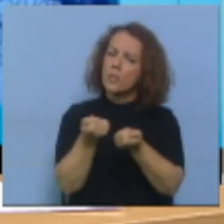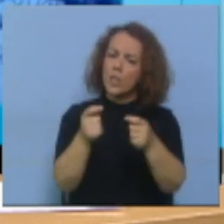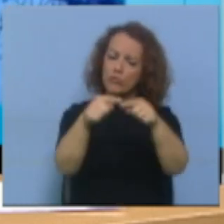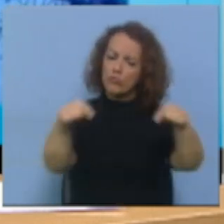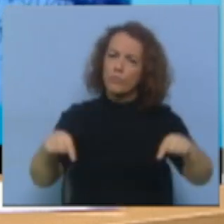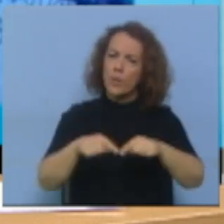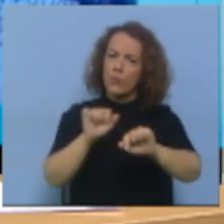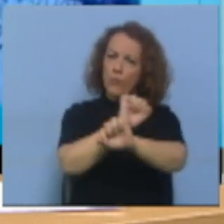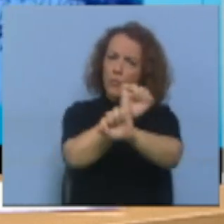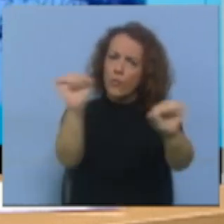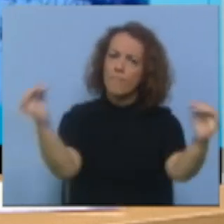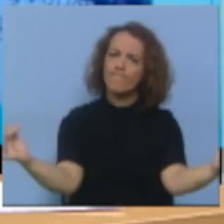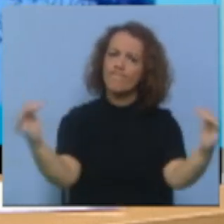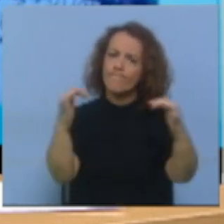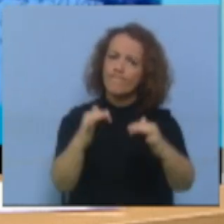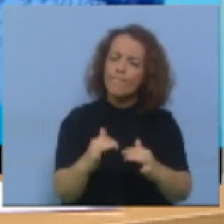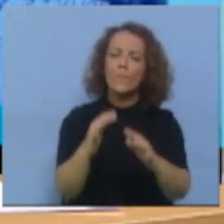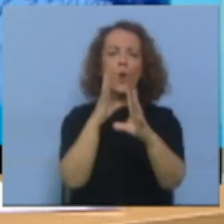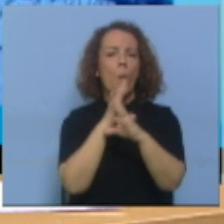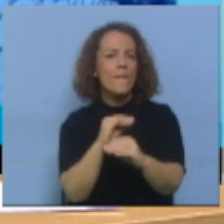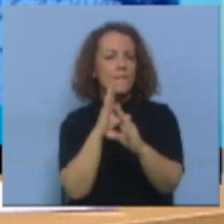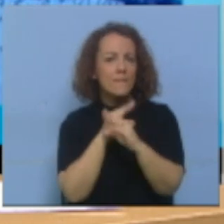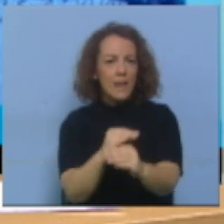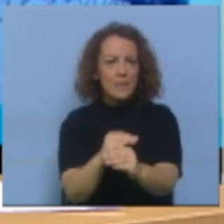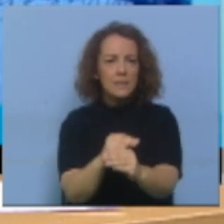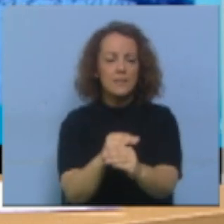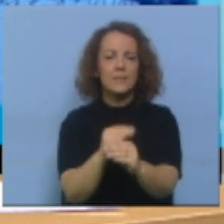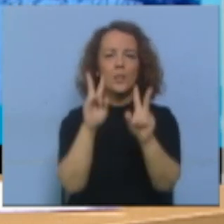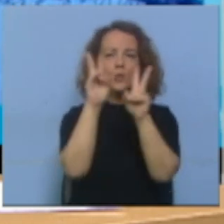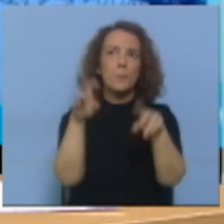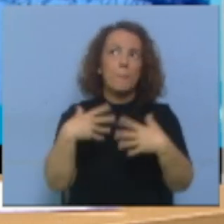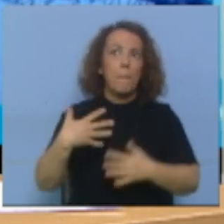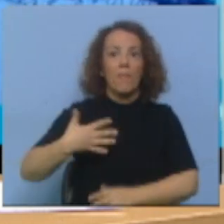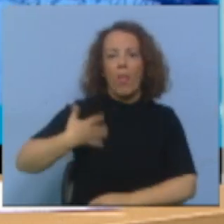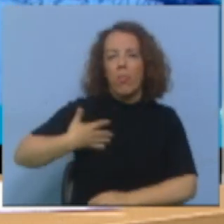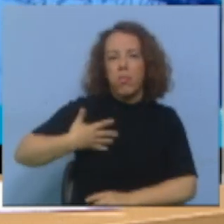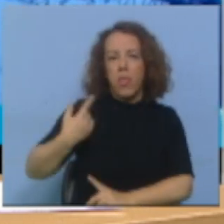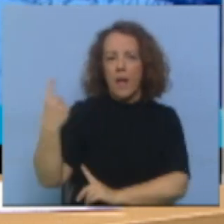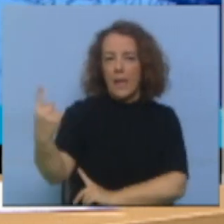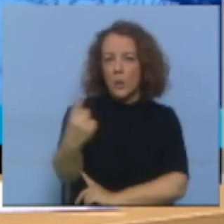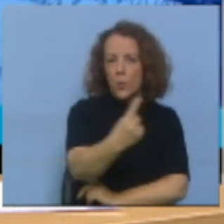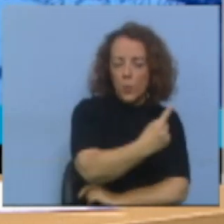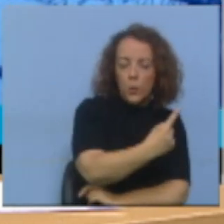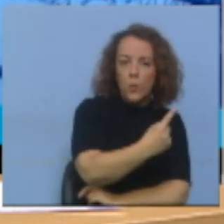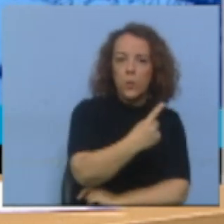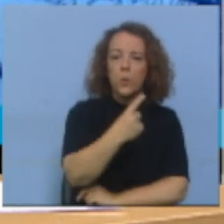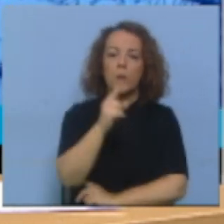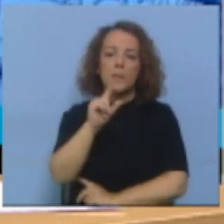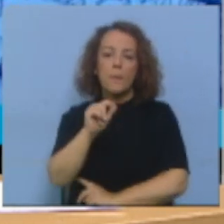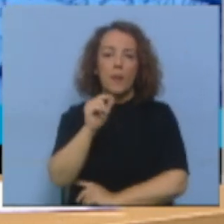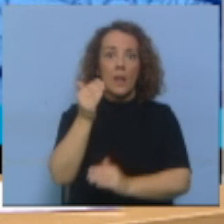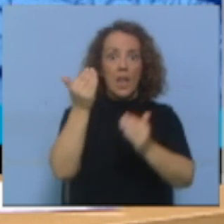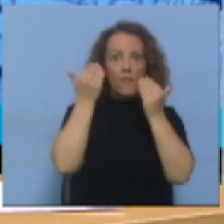de relaxamento, momentos de conversa sobre aquilo que são os medos de cada um e controlar a informação